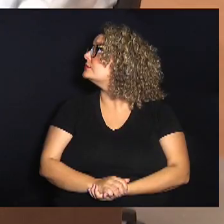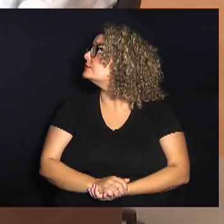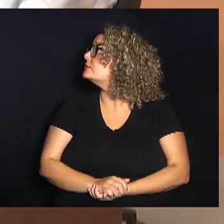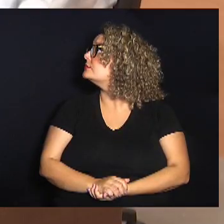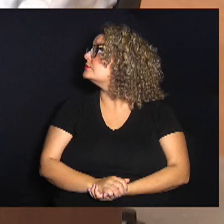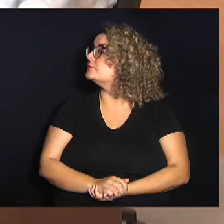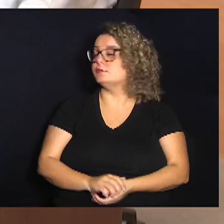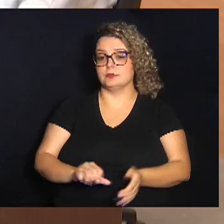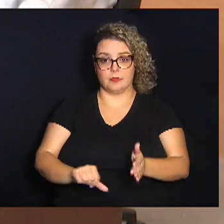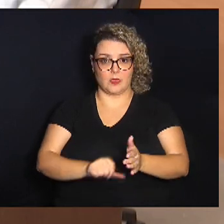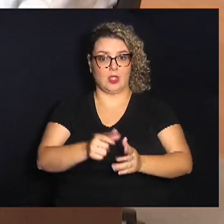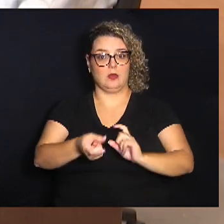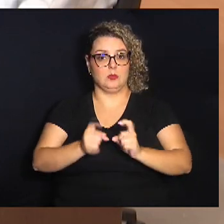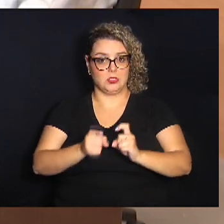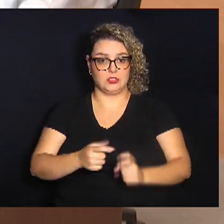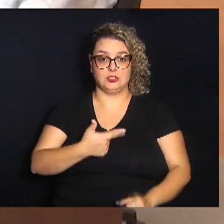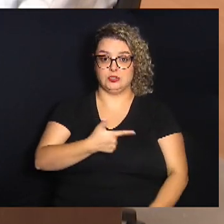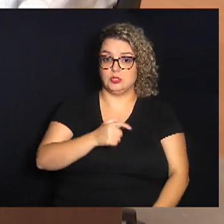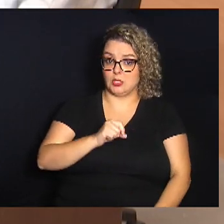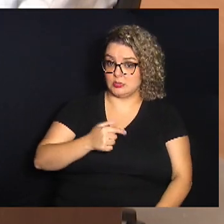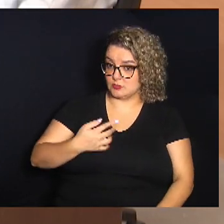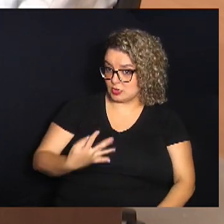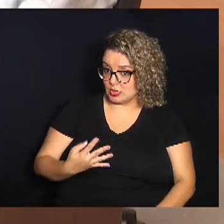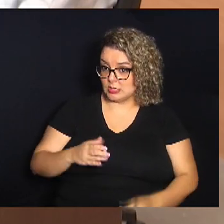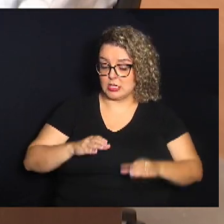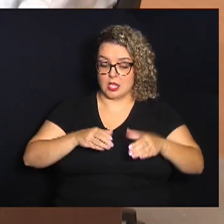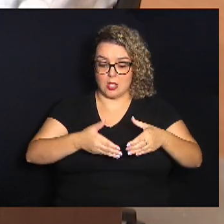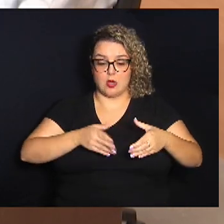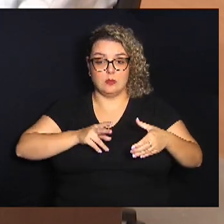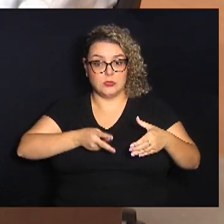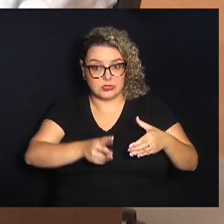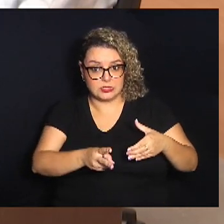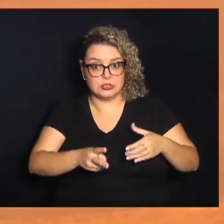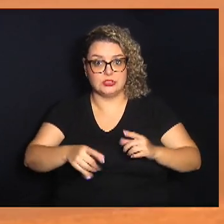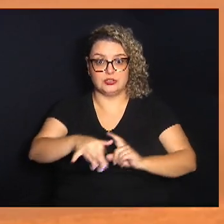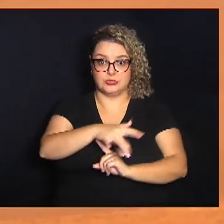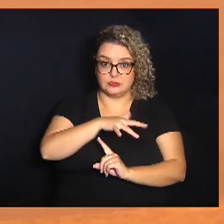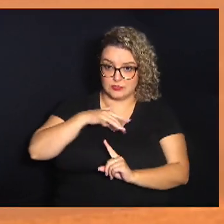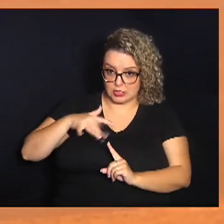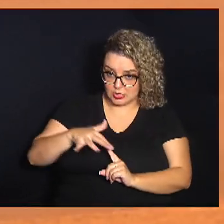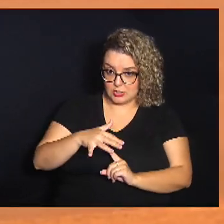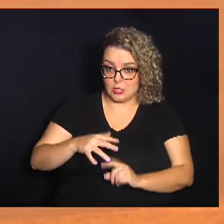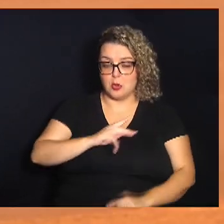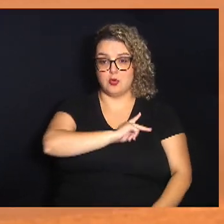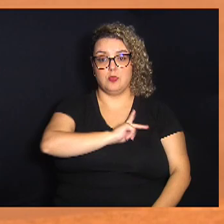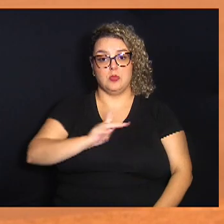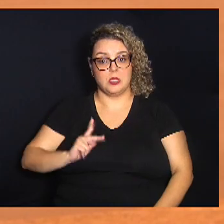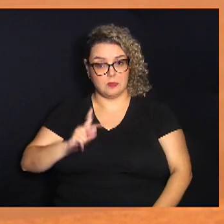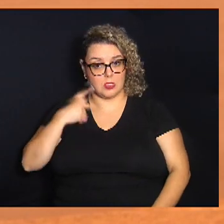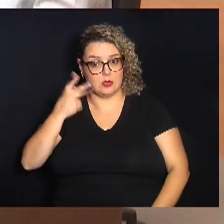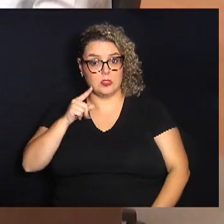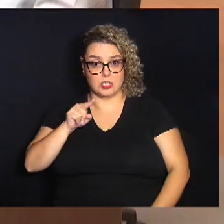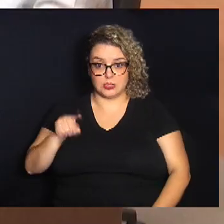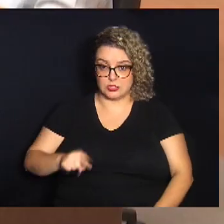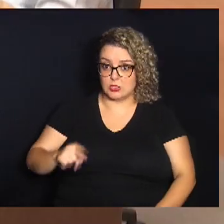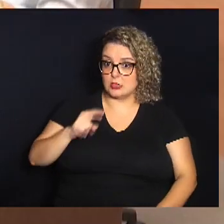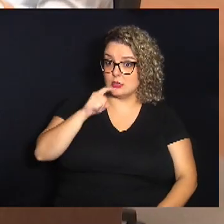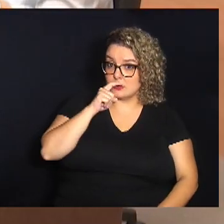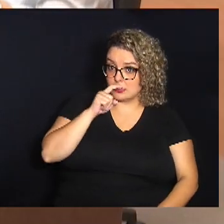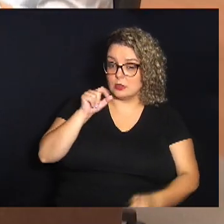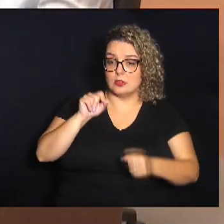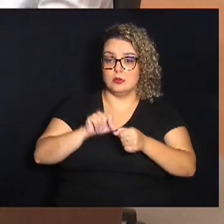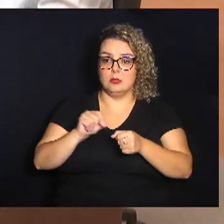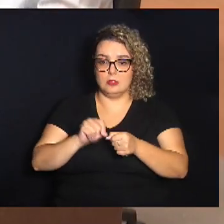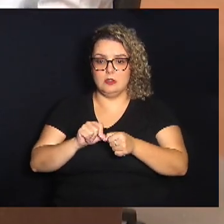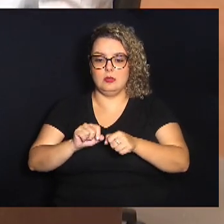A primeira reunião de 2024 da Comissão Permanente de Meio Ambiente, presidida pelo vereador Zé Carlos, foi realizada